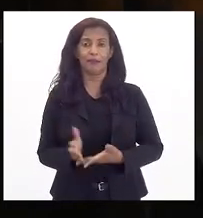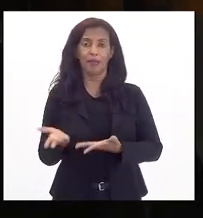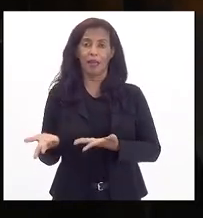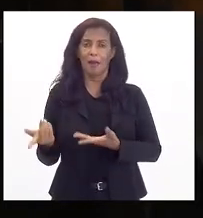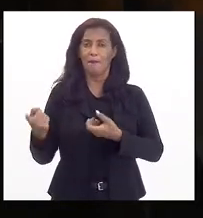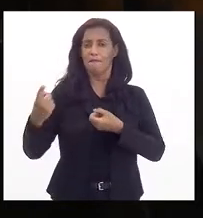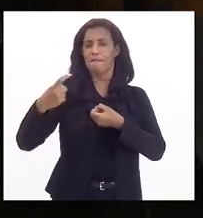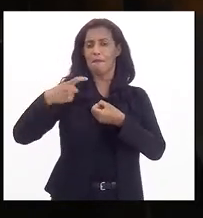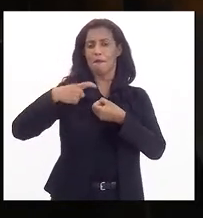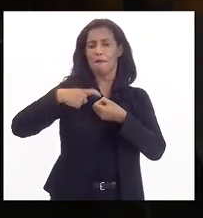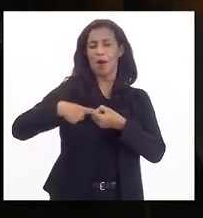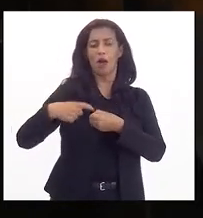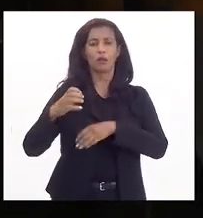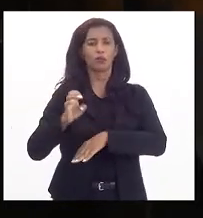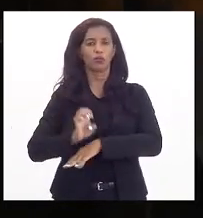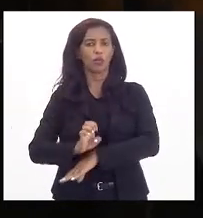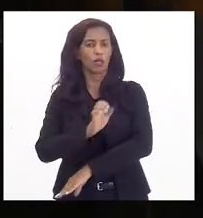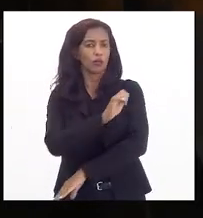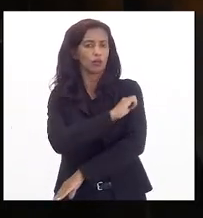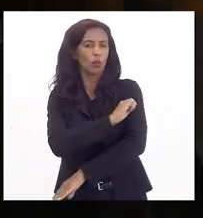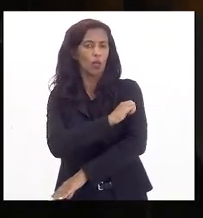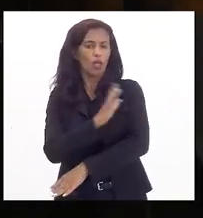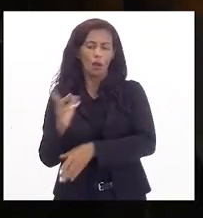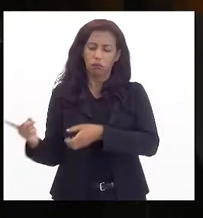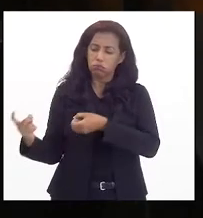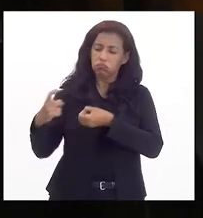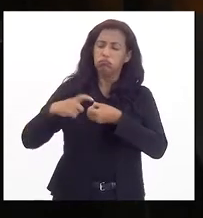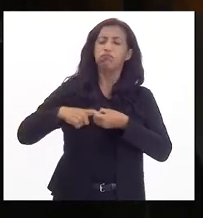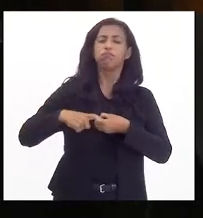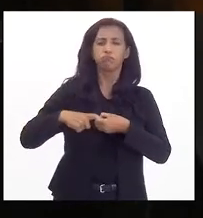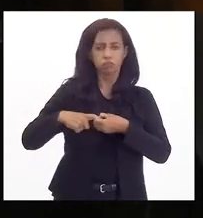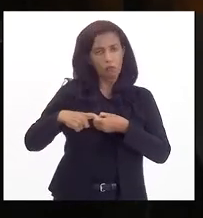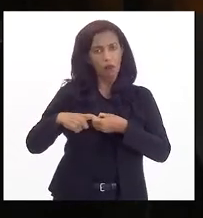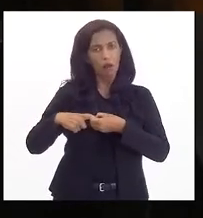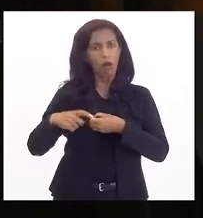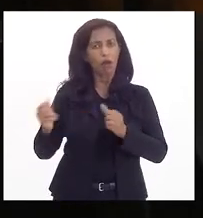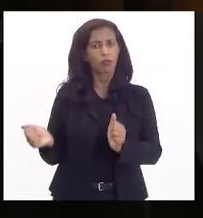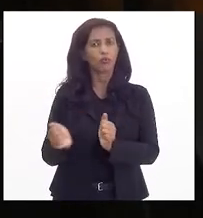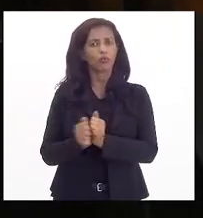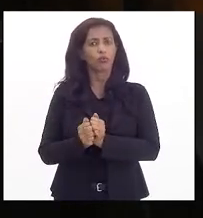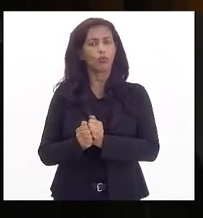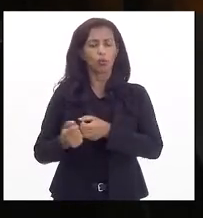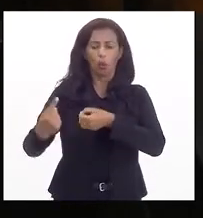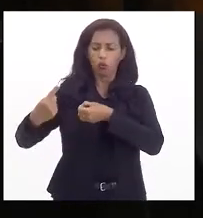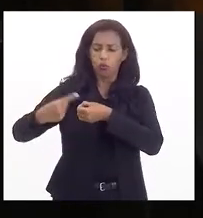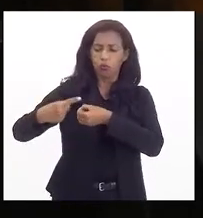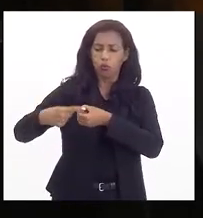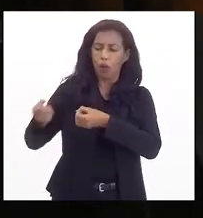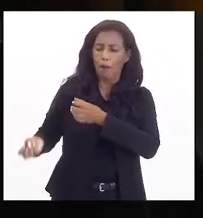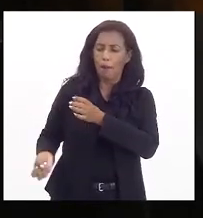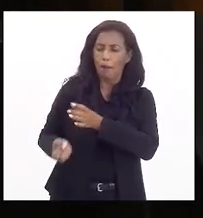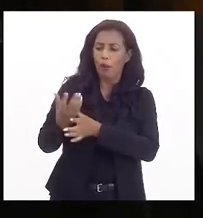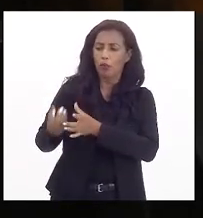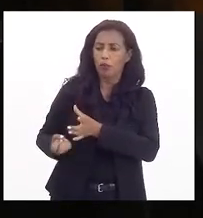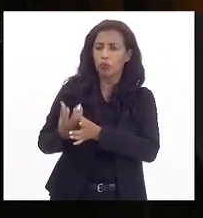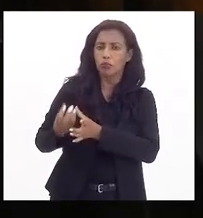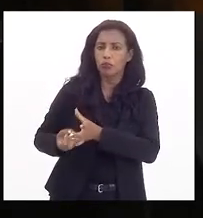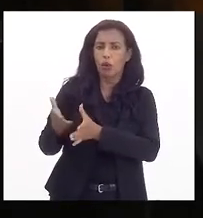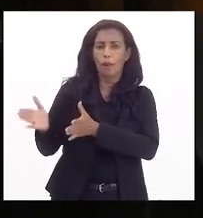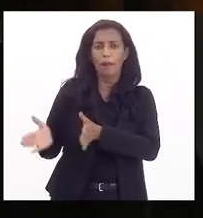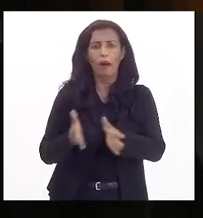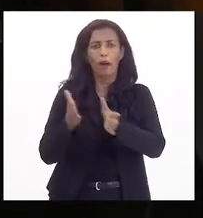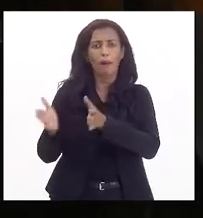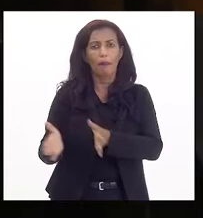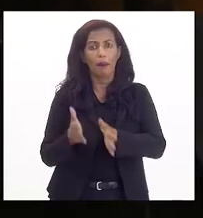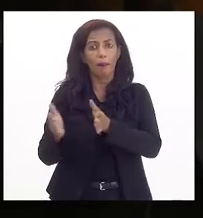parceira do estado do Rio de Janeiro, parceira dos municípios produtores e até